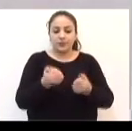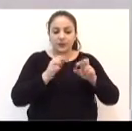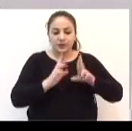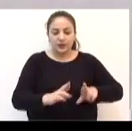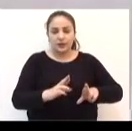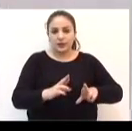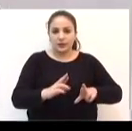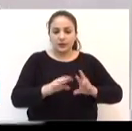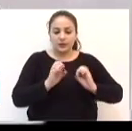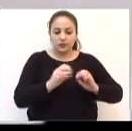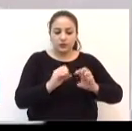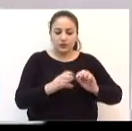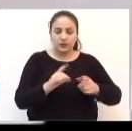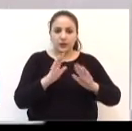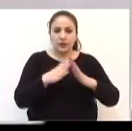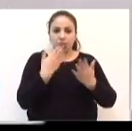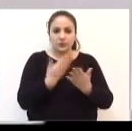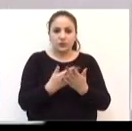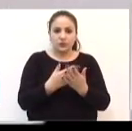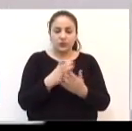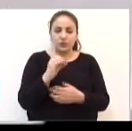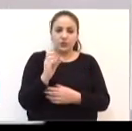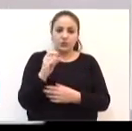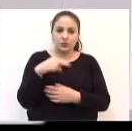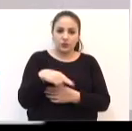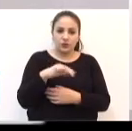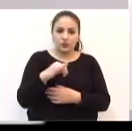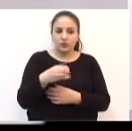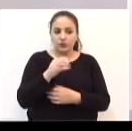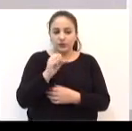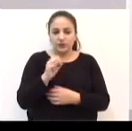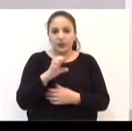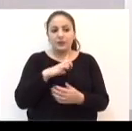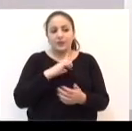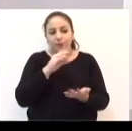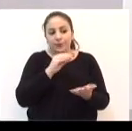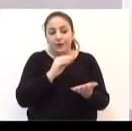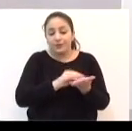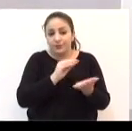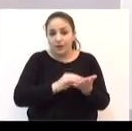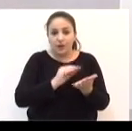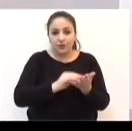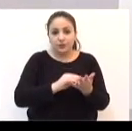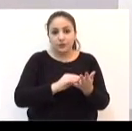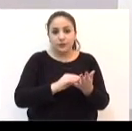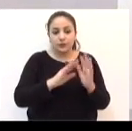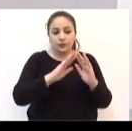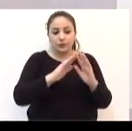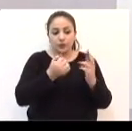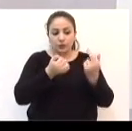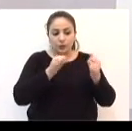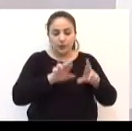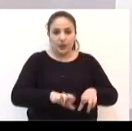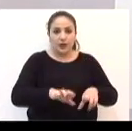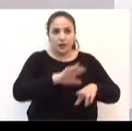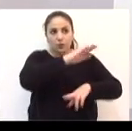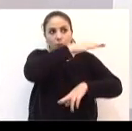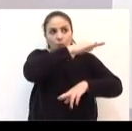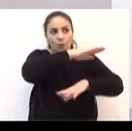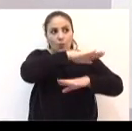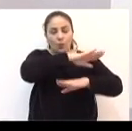educação, a Escola Dom José Gomes tem uma carência no bairro Santa Rita de uma área coberta. É uma demanda